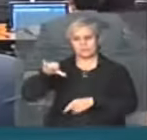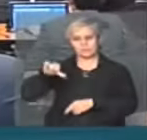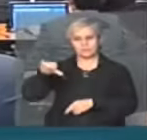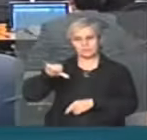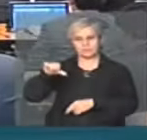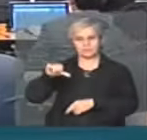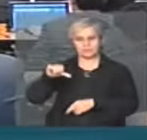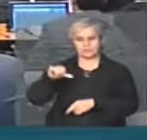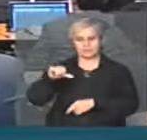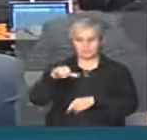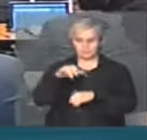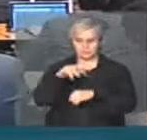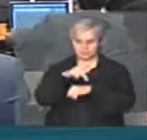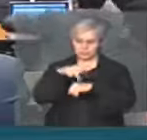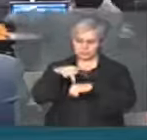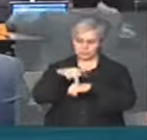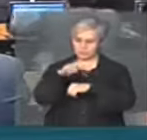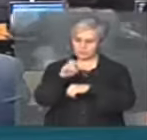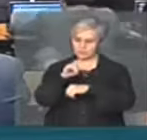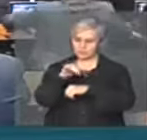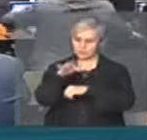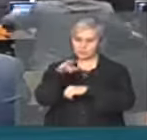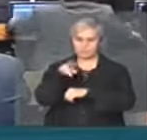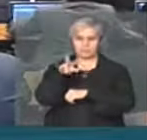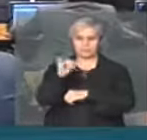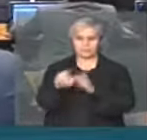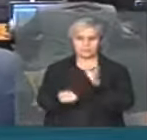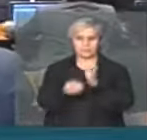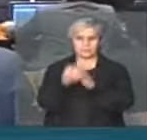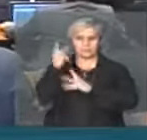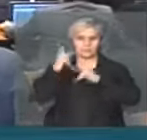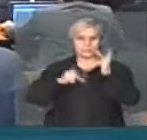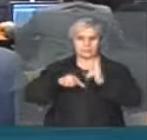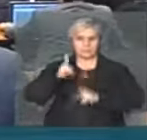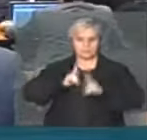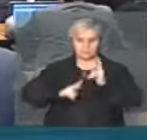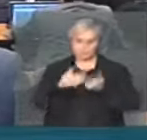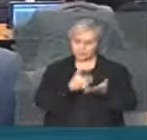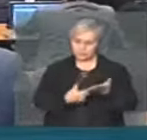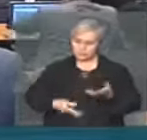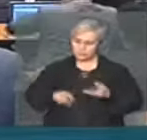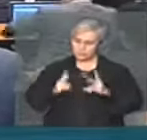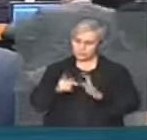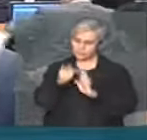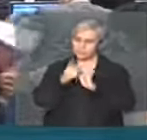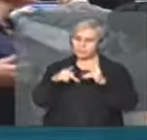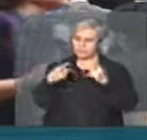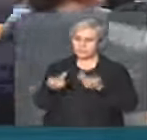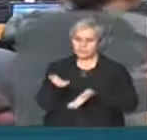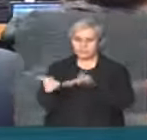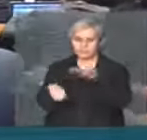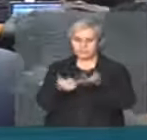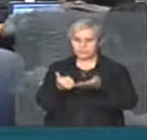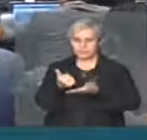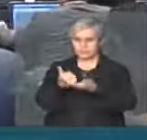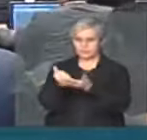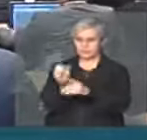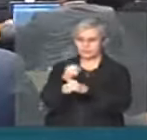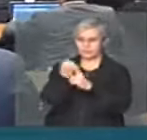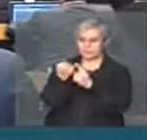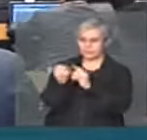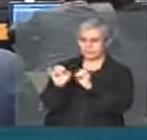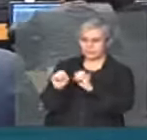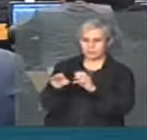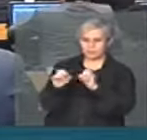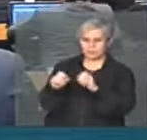9º. O Estado instituirá políticas públicas e manterá programas destinados ao atendimento